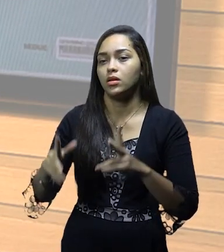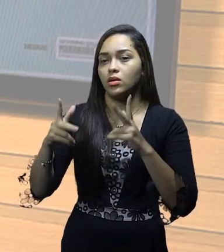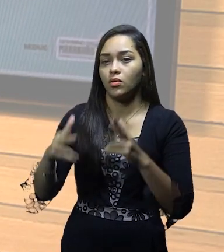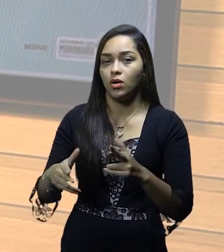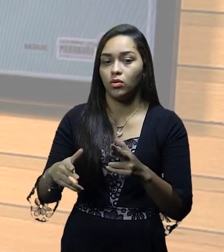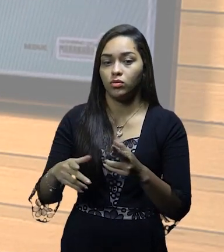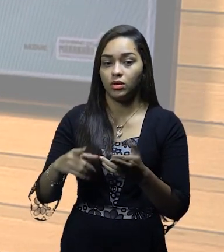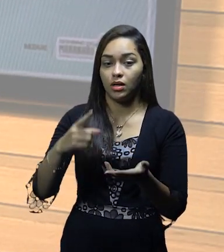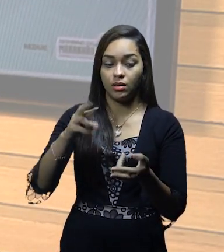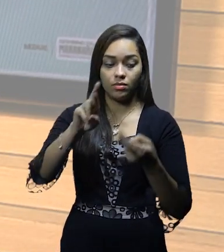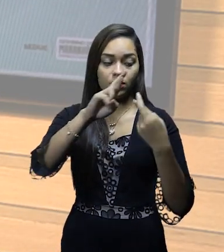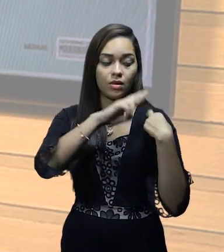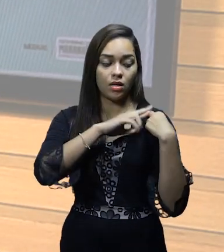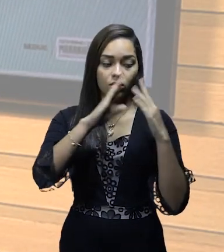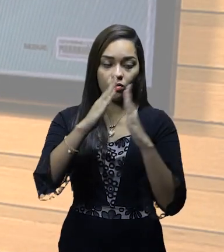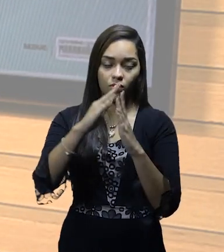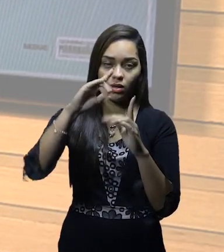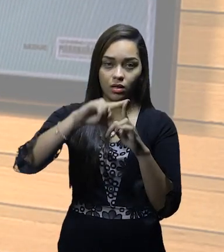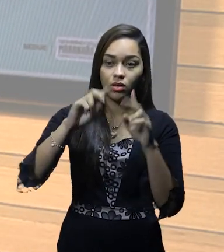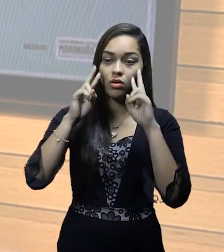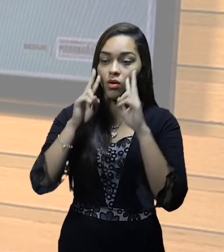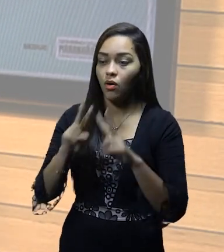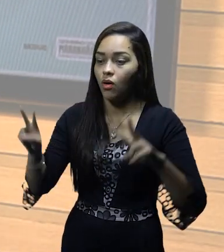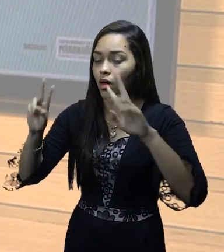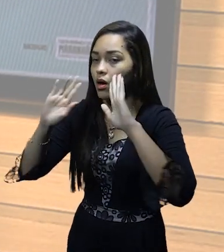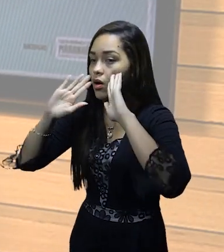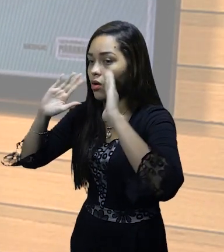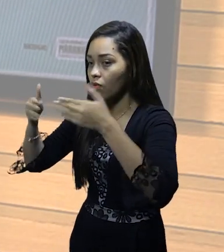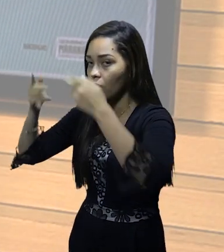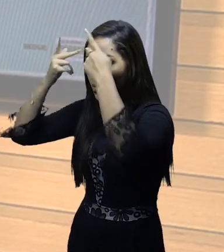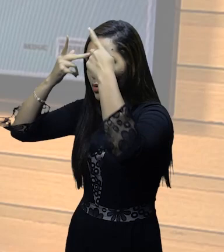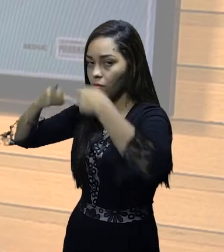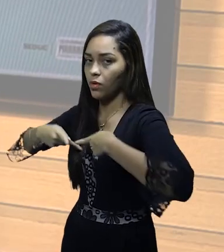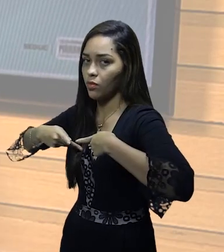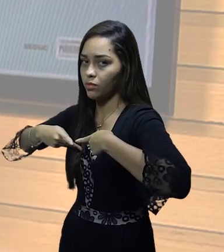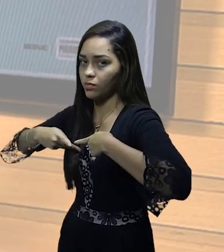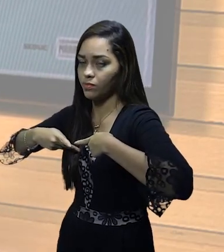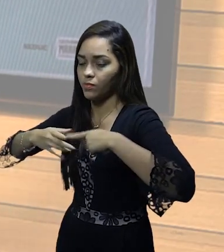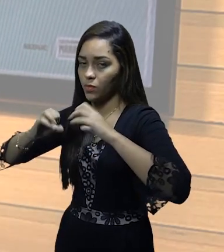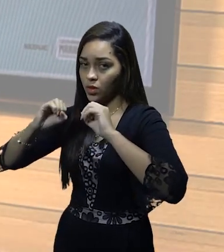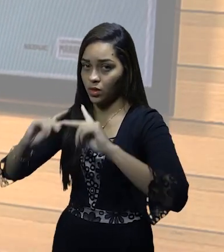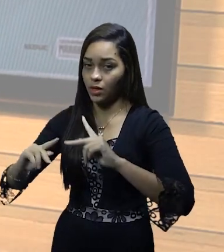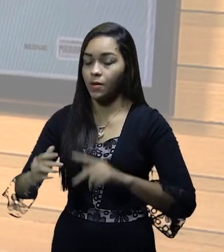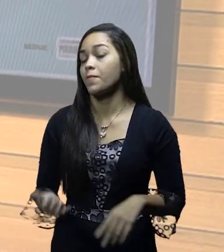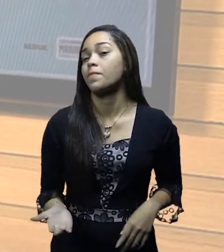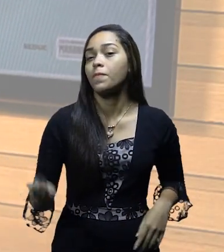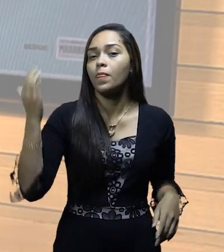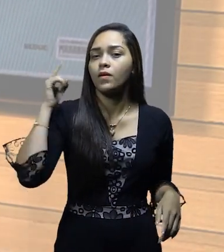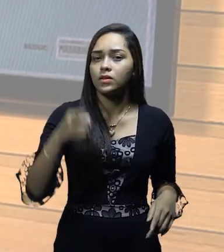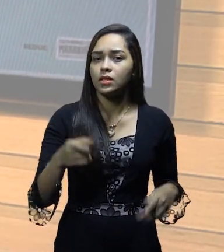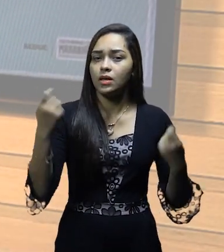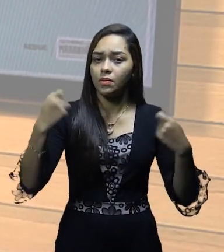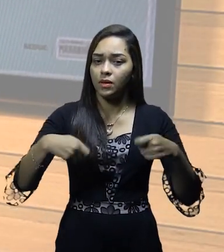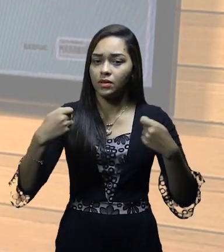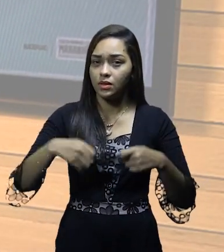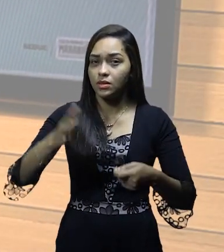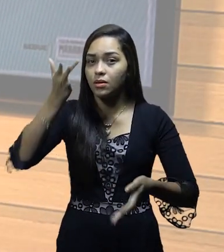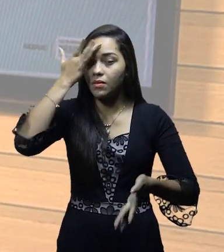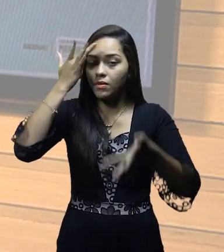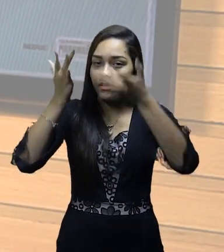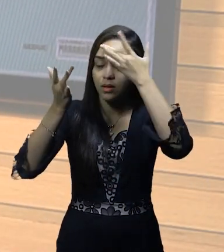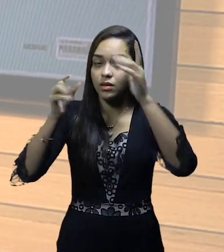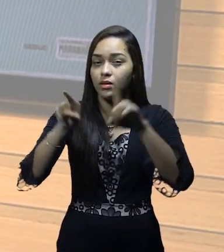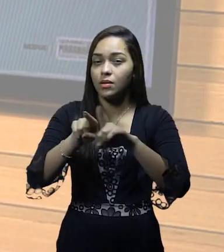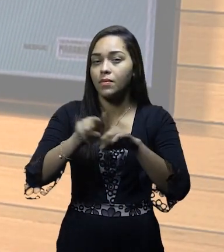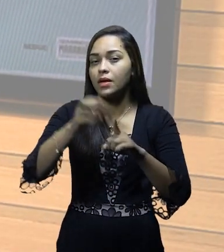humanismo é a época de ruptura do homem, do compromisso, vamos dizer assim, com a igreja e com um olhar voltado mais